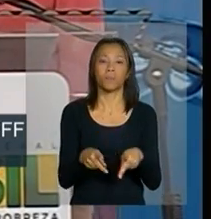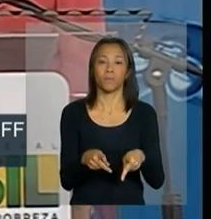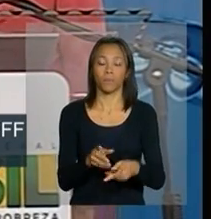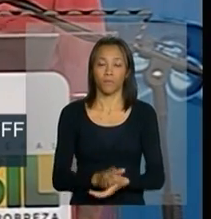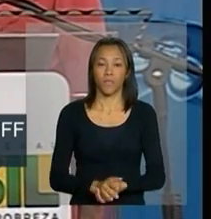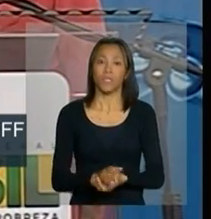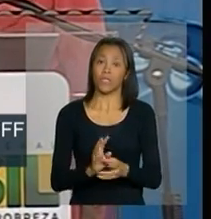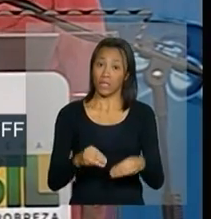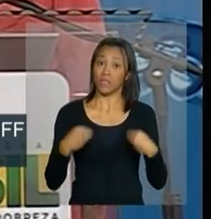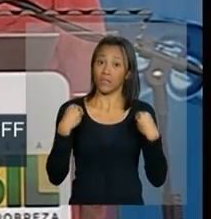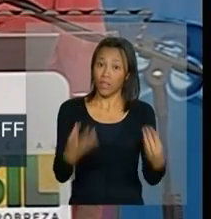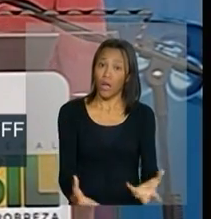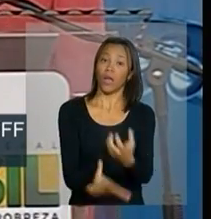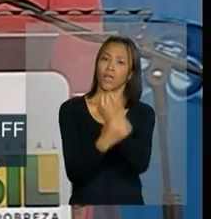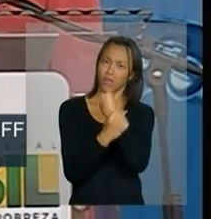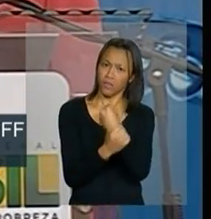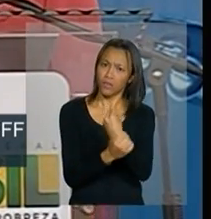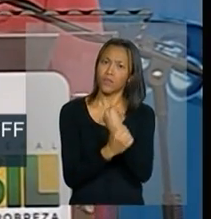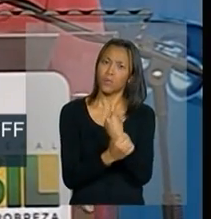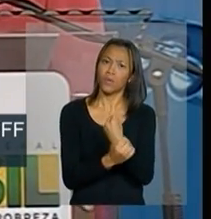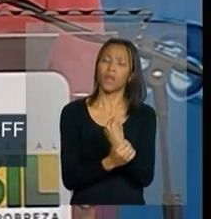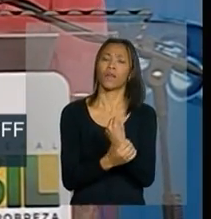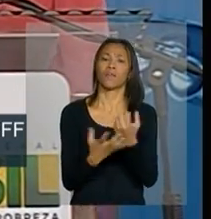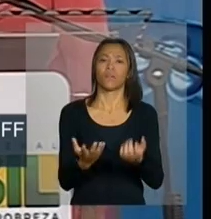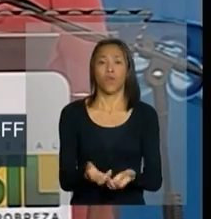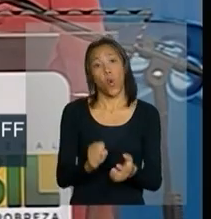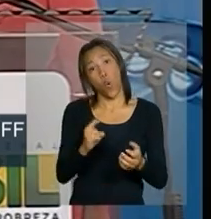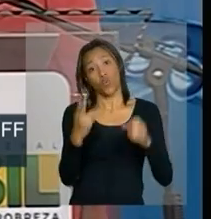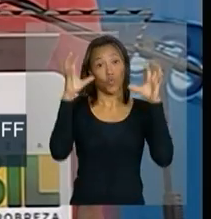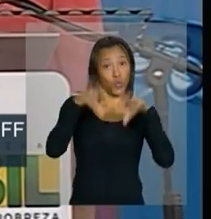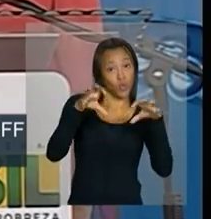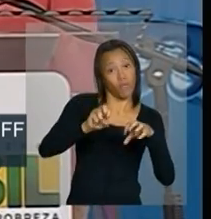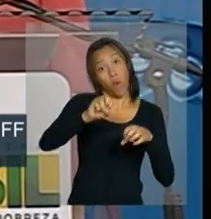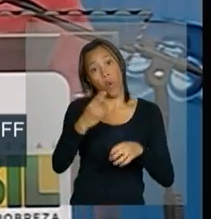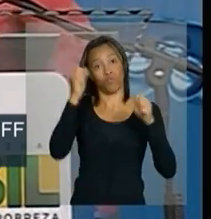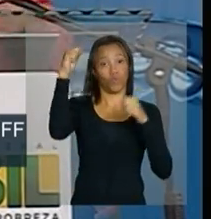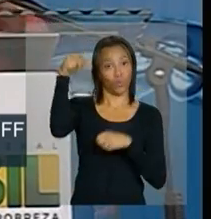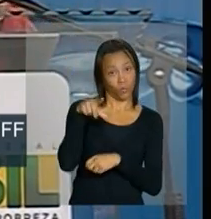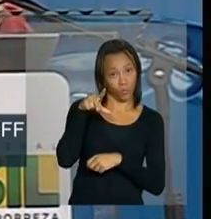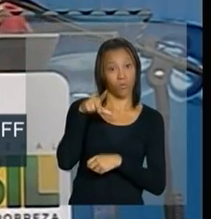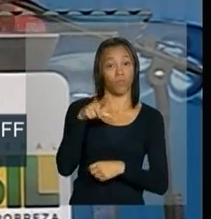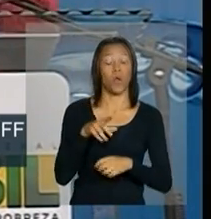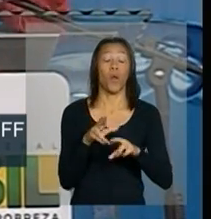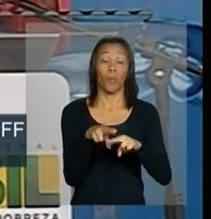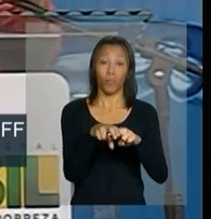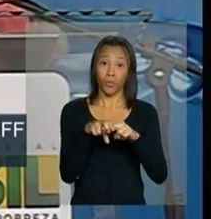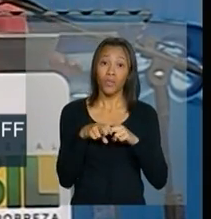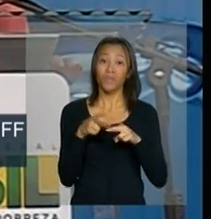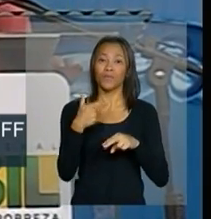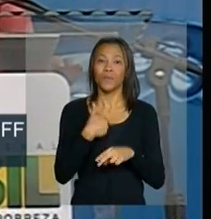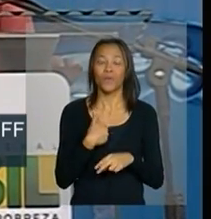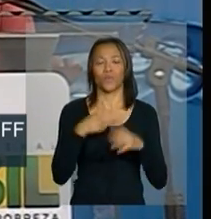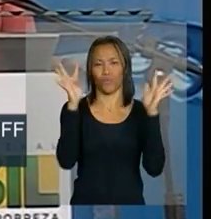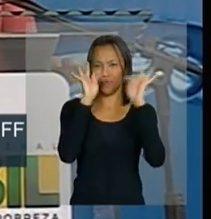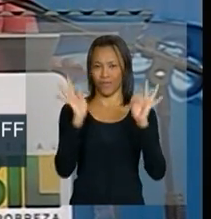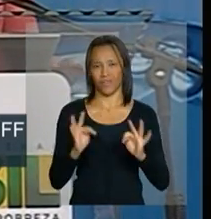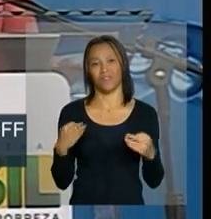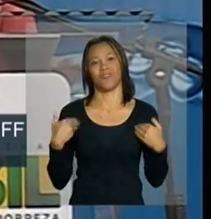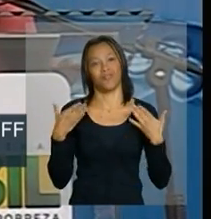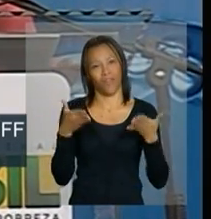forma garantida, chova ou faça sol. Por isso, eu estou muito feliz de estar